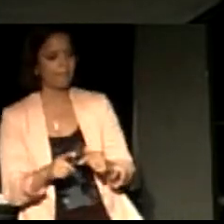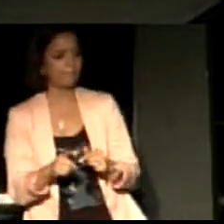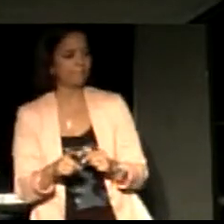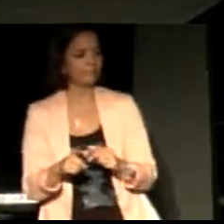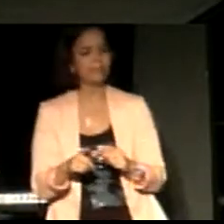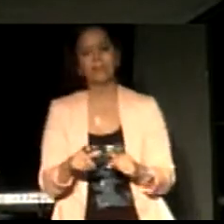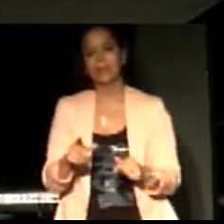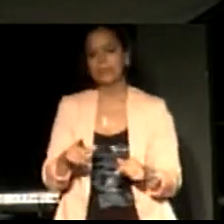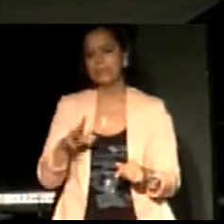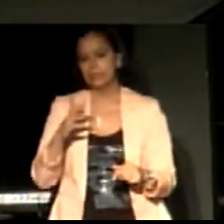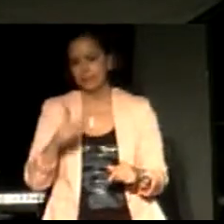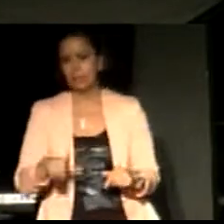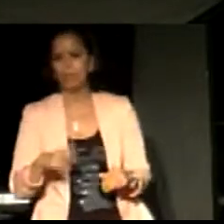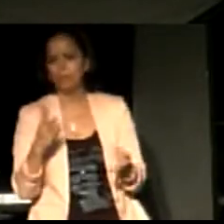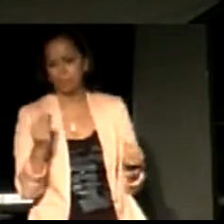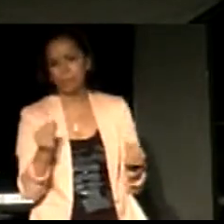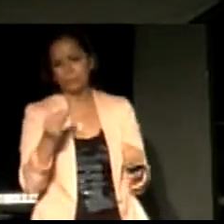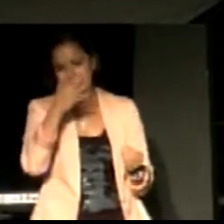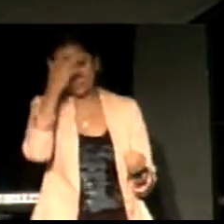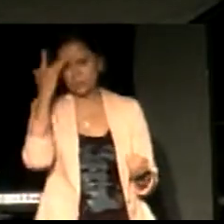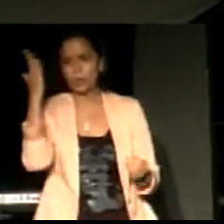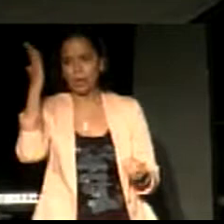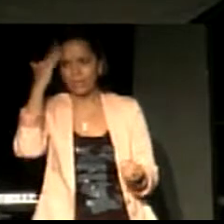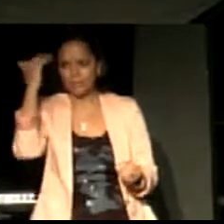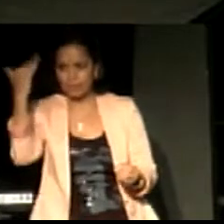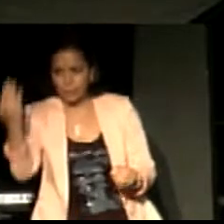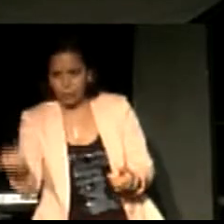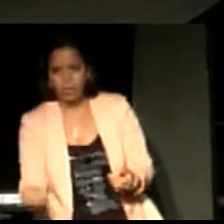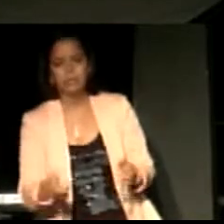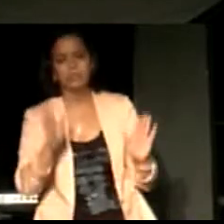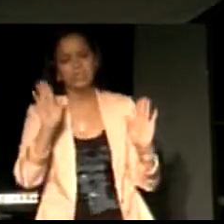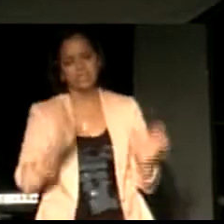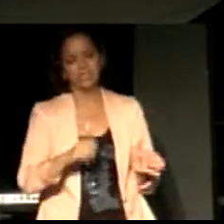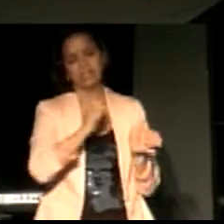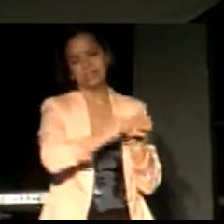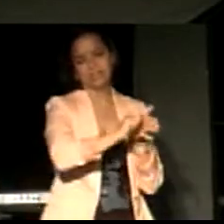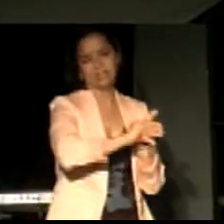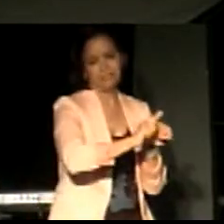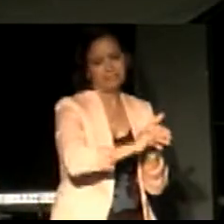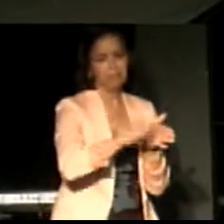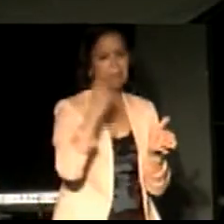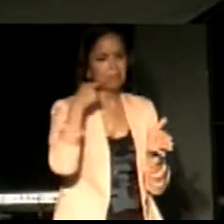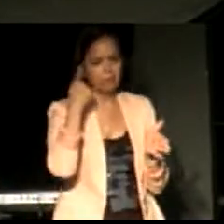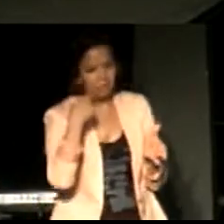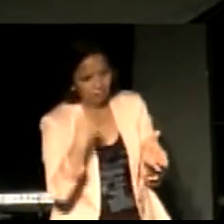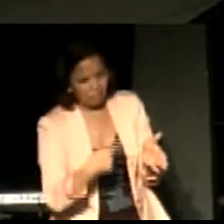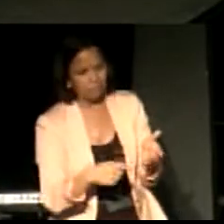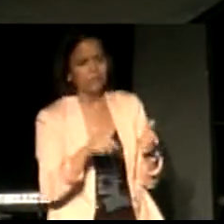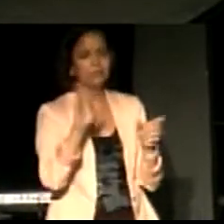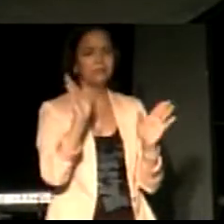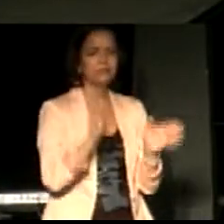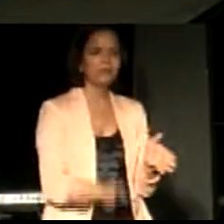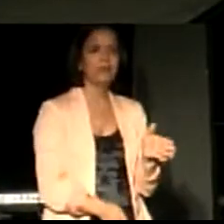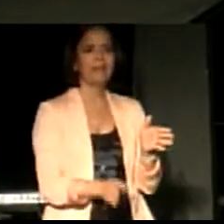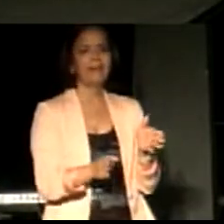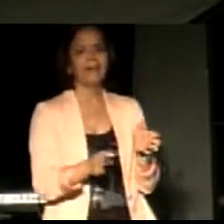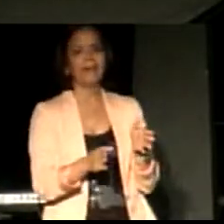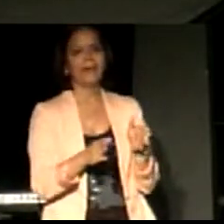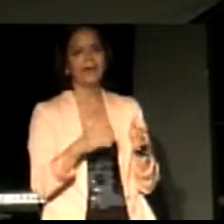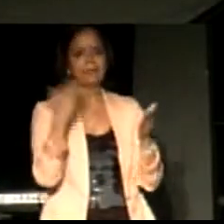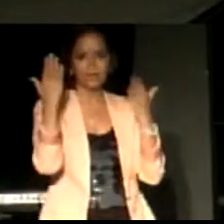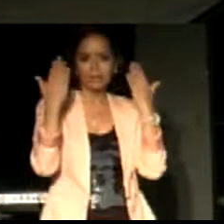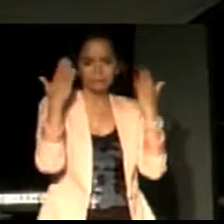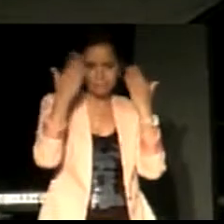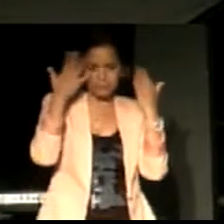vários escritores, filósofos, religiosos e até políticos têm buscado esse caminho.